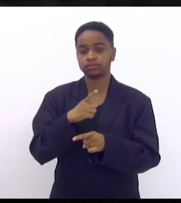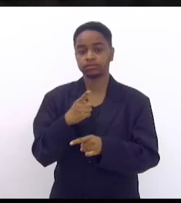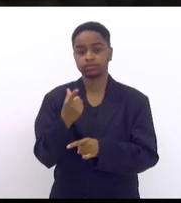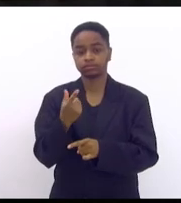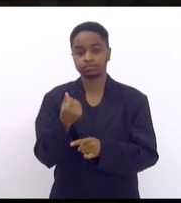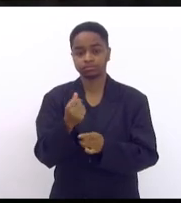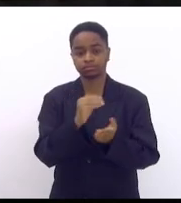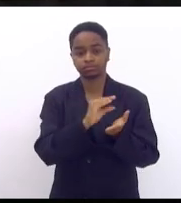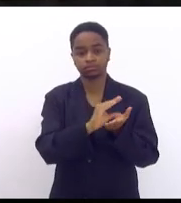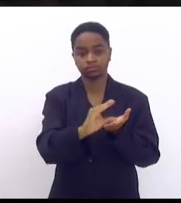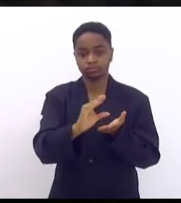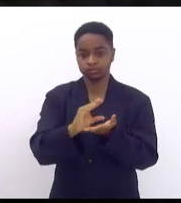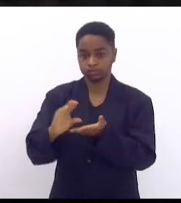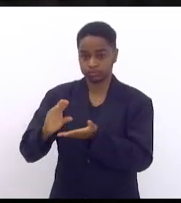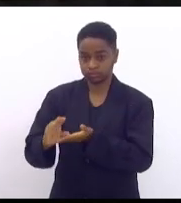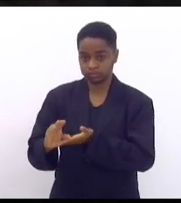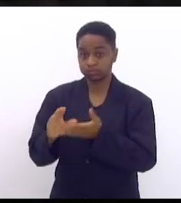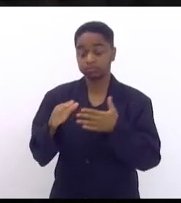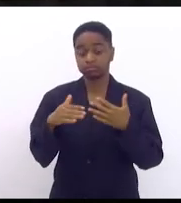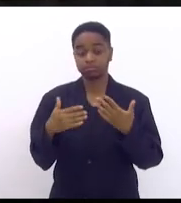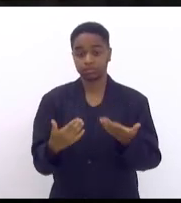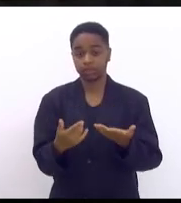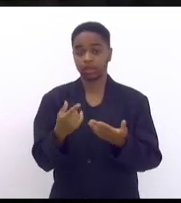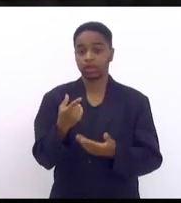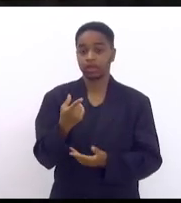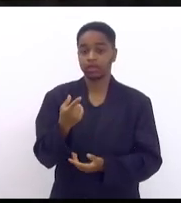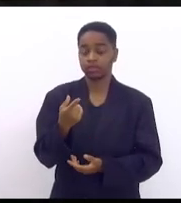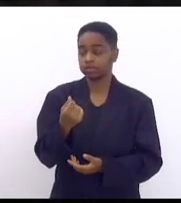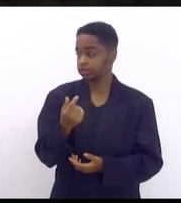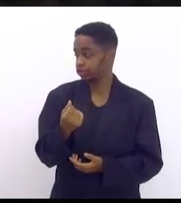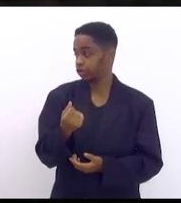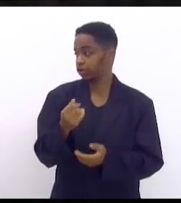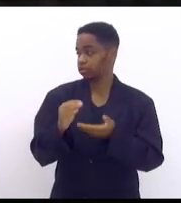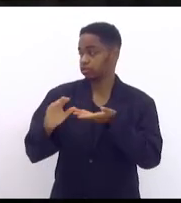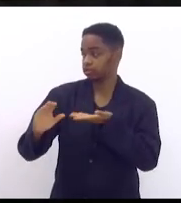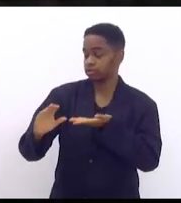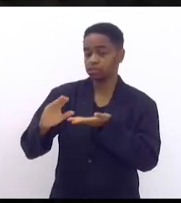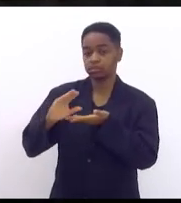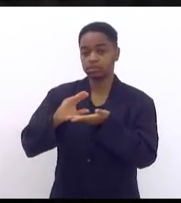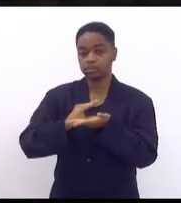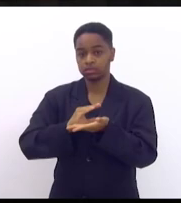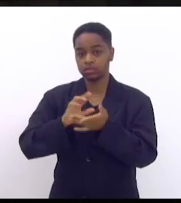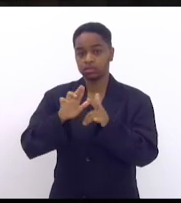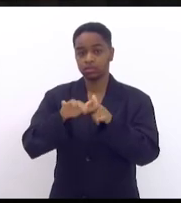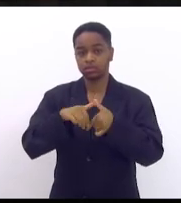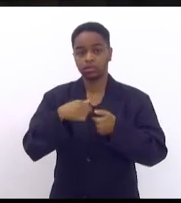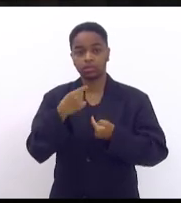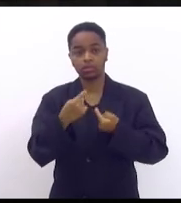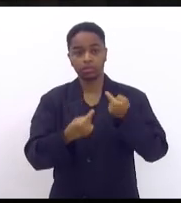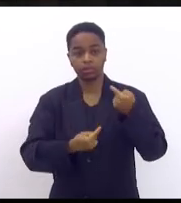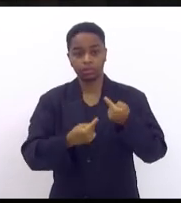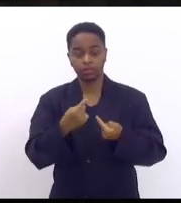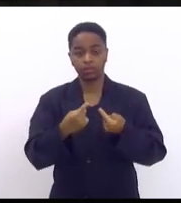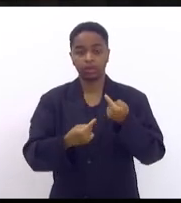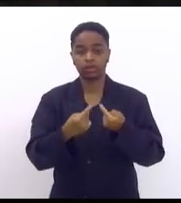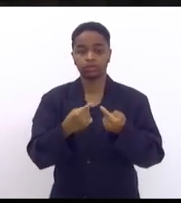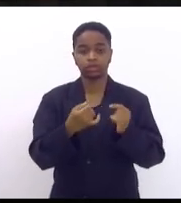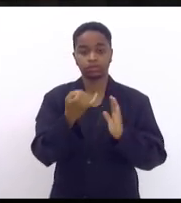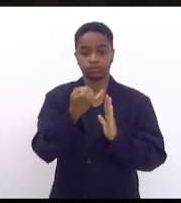recursos. E os recursos advêm da política de